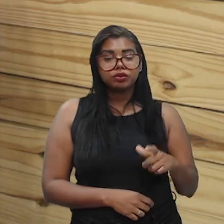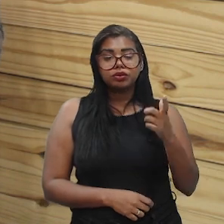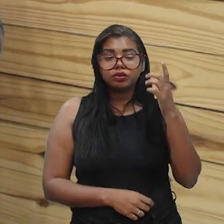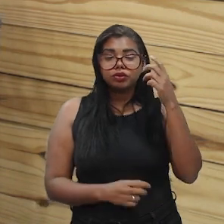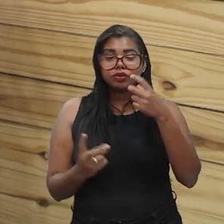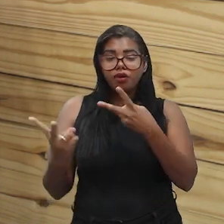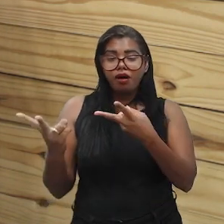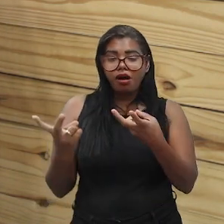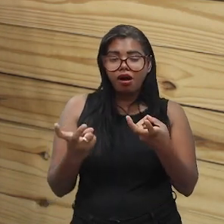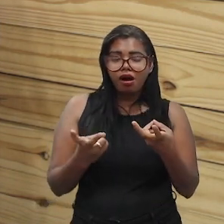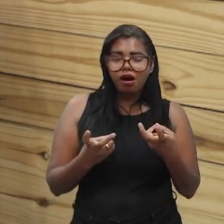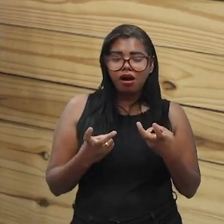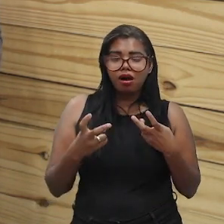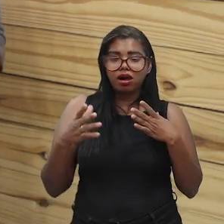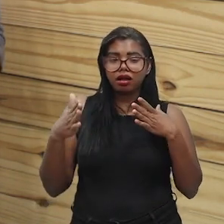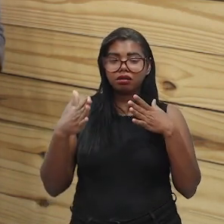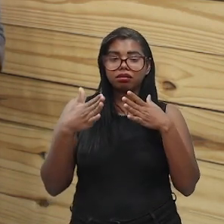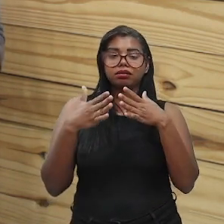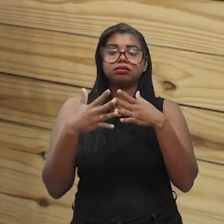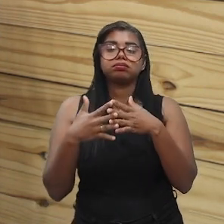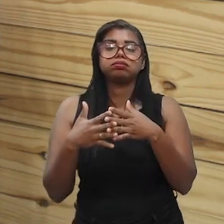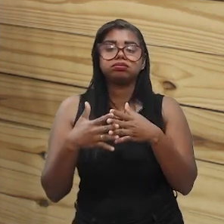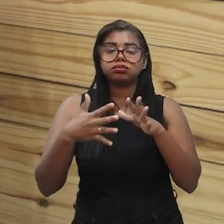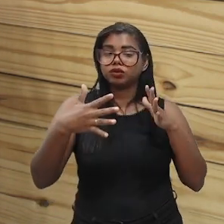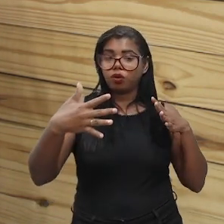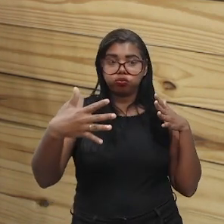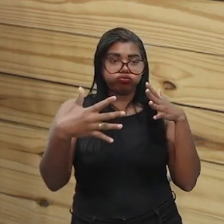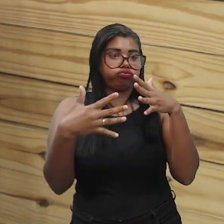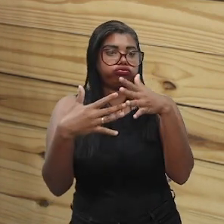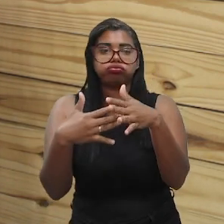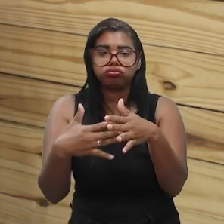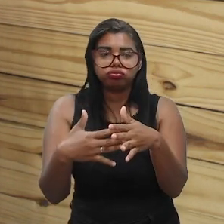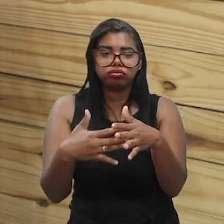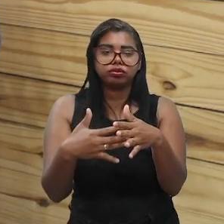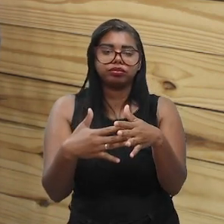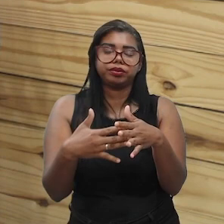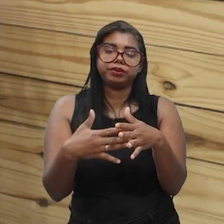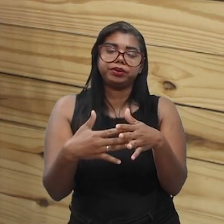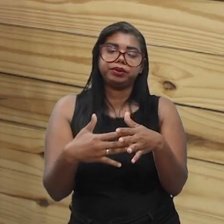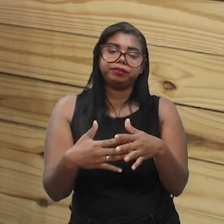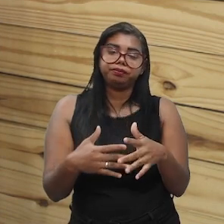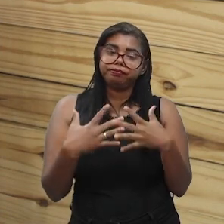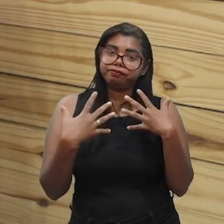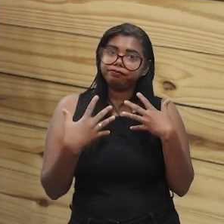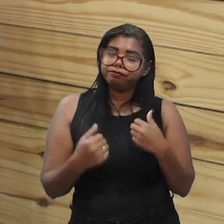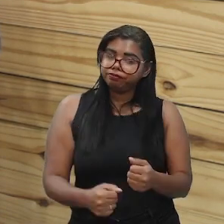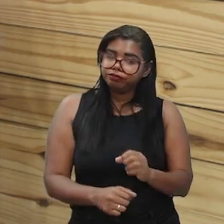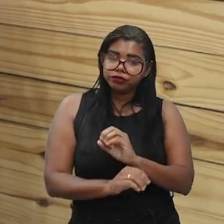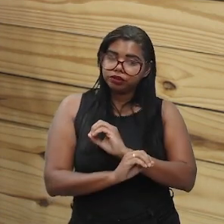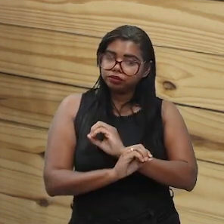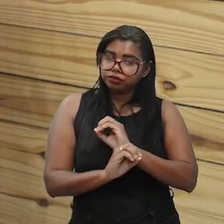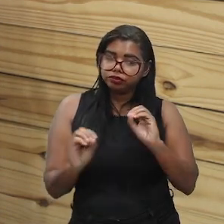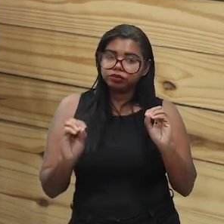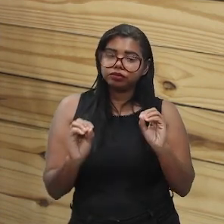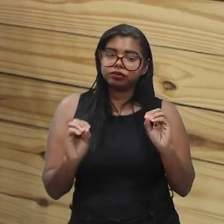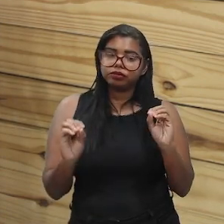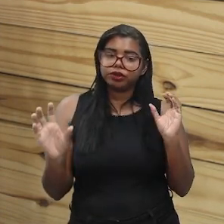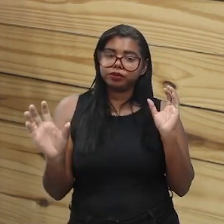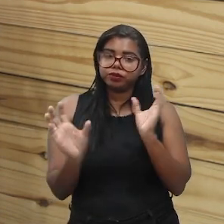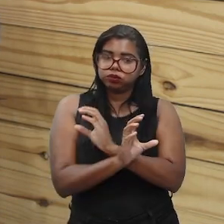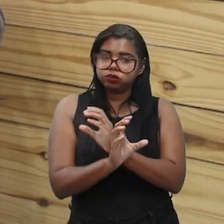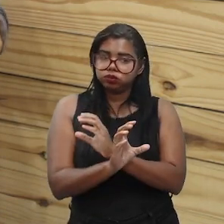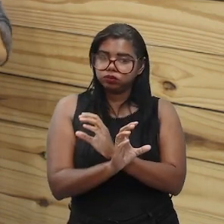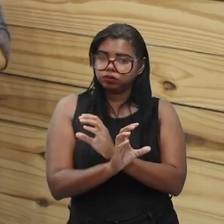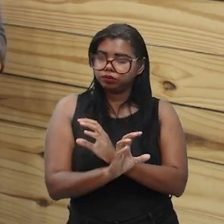identificar até onde ele consegue ir. Então, se ele já identifica que chegou num ponto de saturação, de exaustão, de